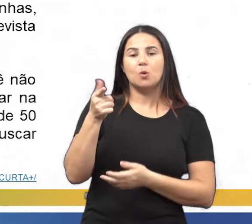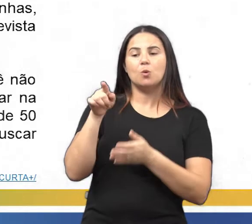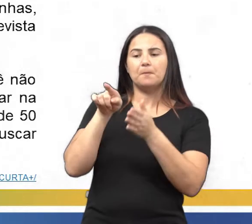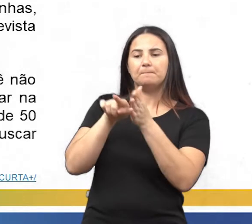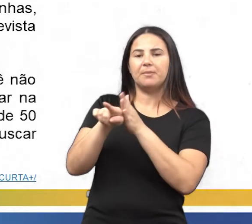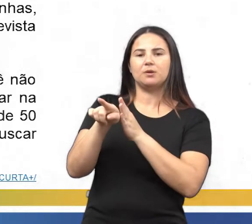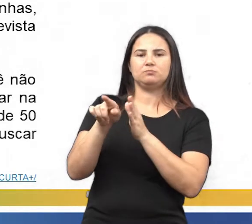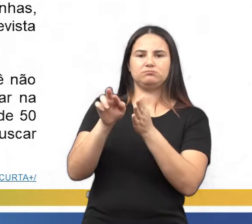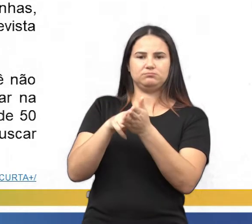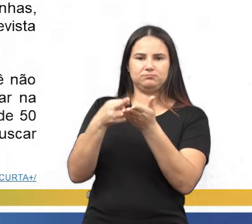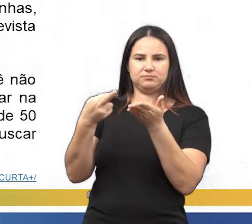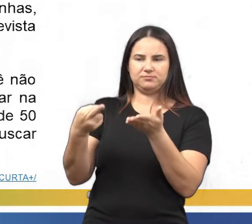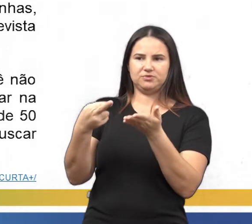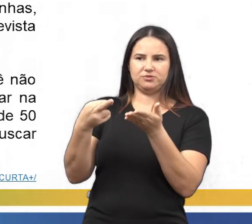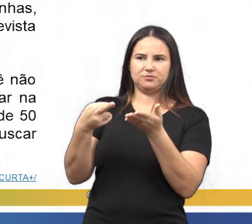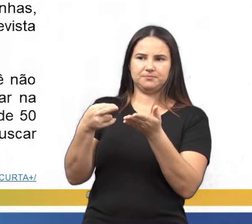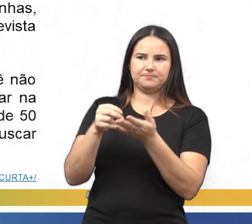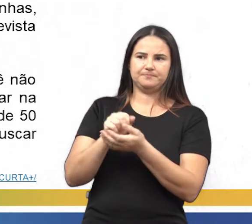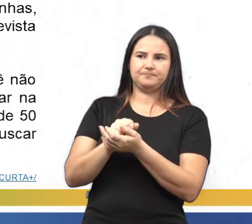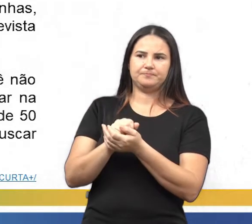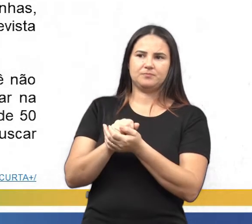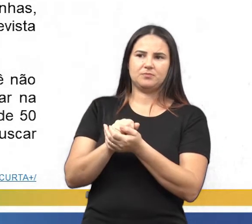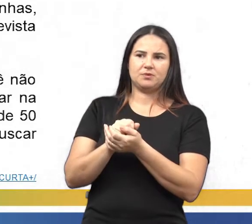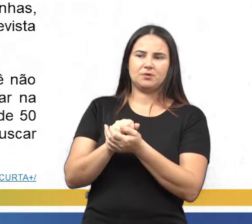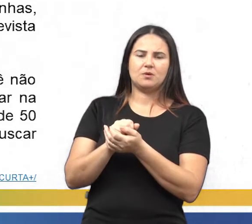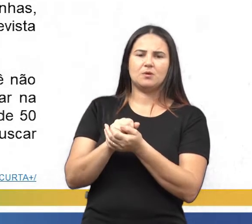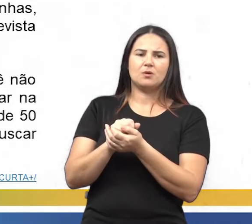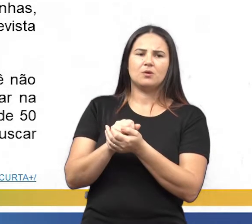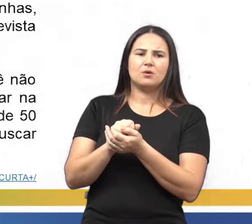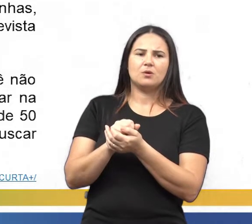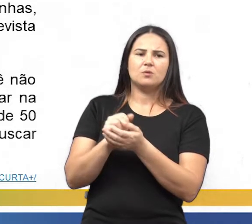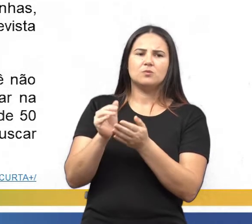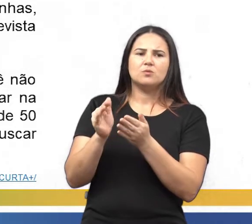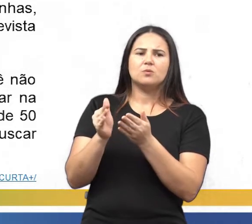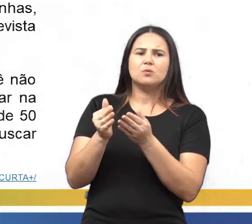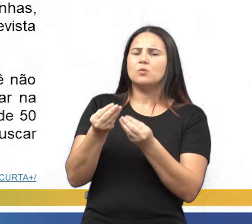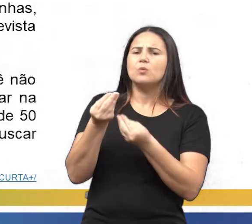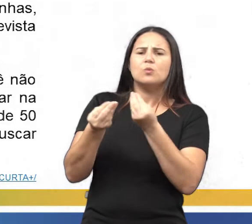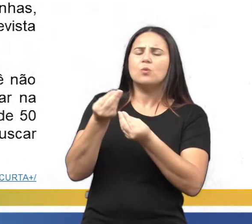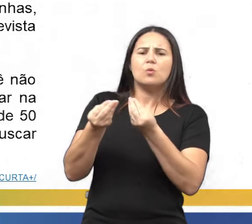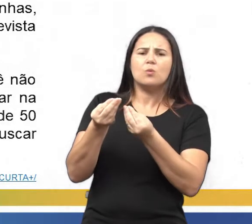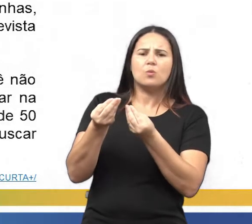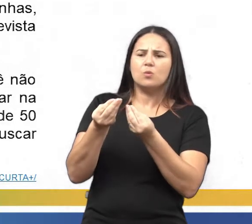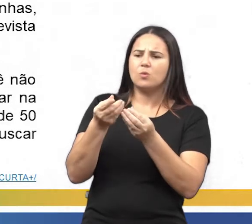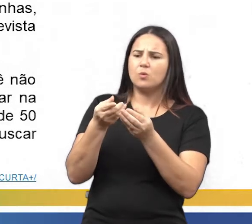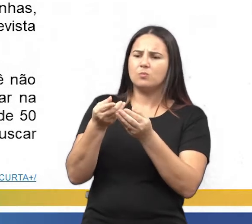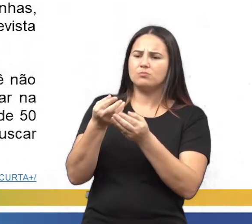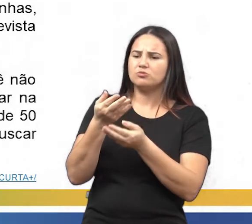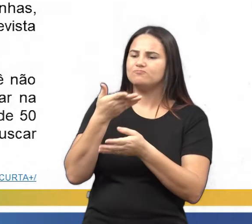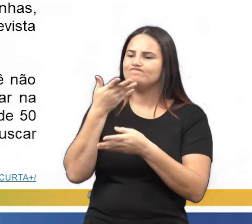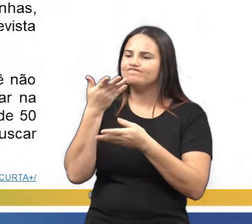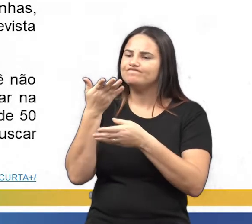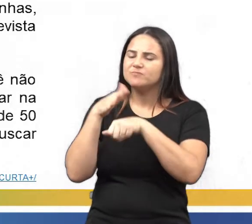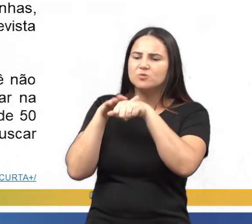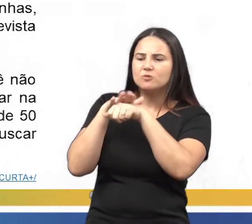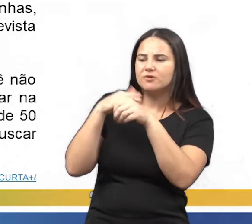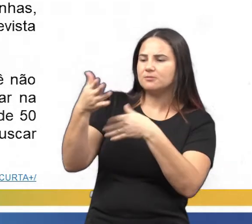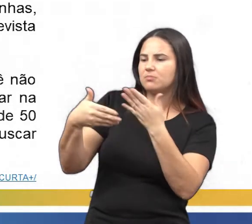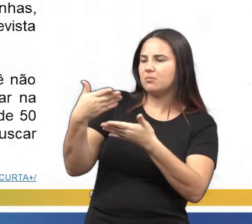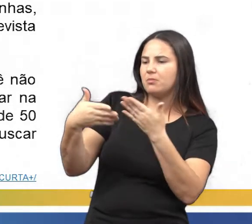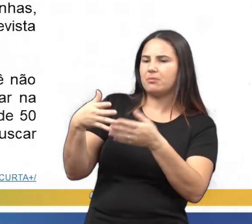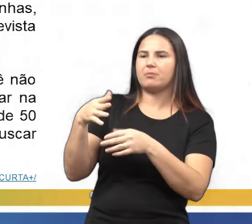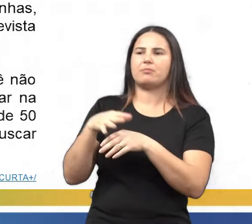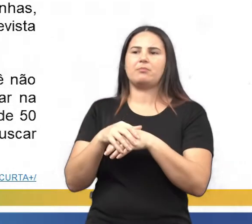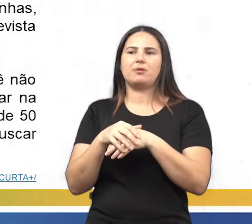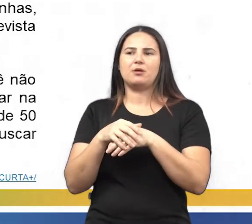Isto É. Qual a receita para falar com a garotada? Maurício de Souza responde: você não pode ter